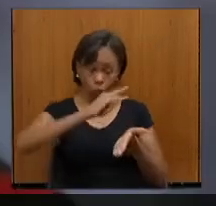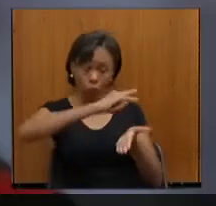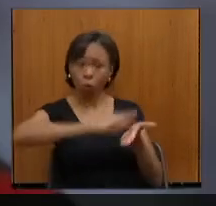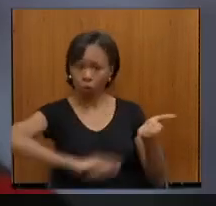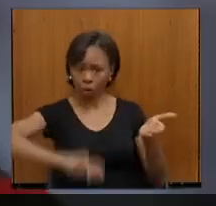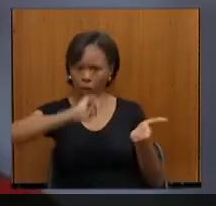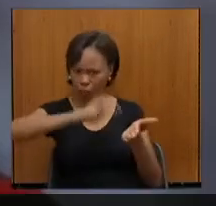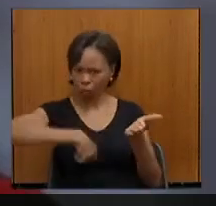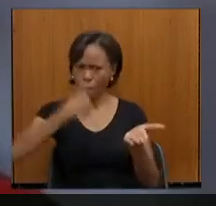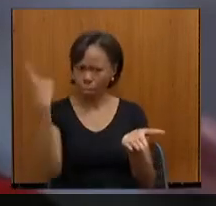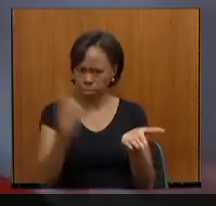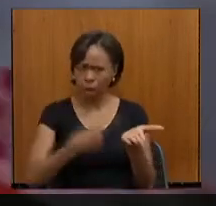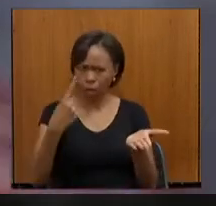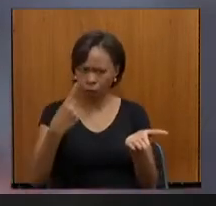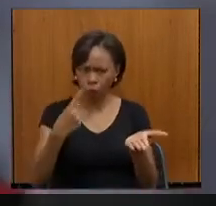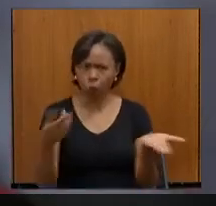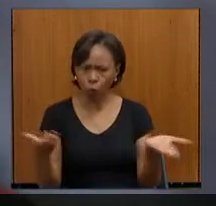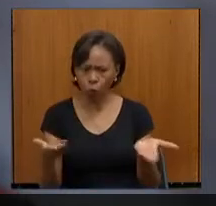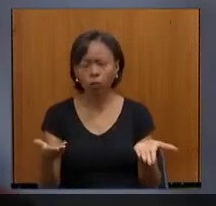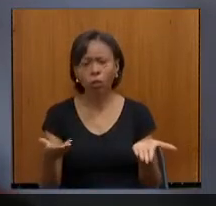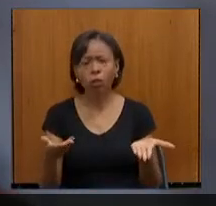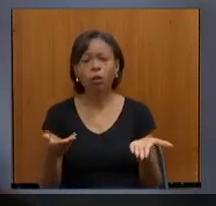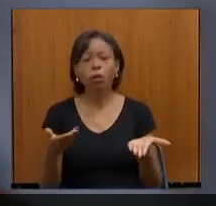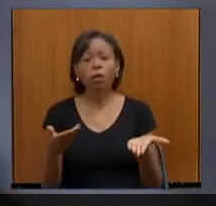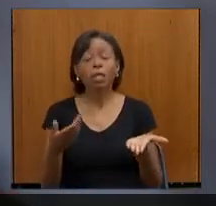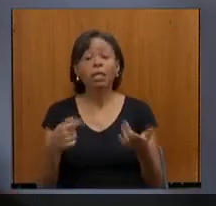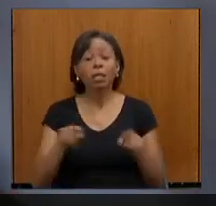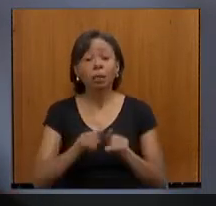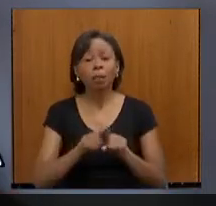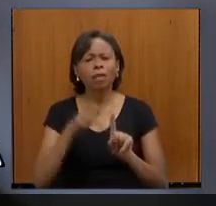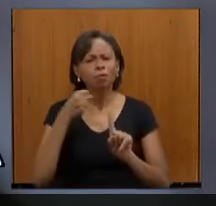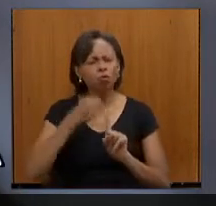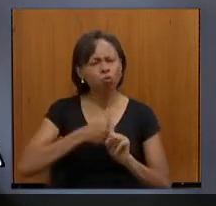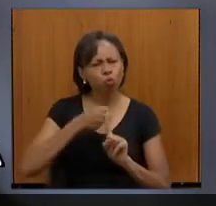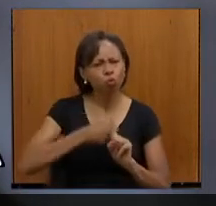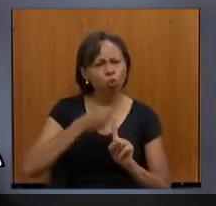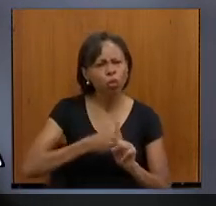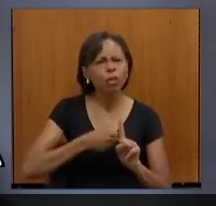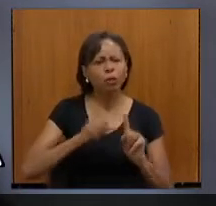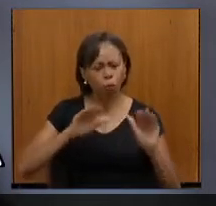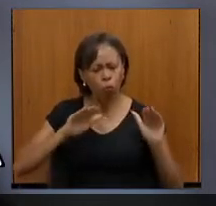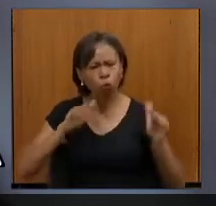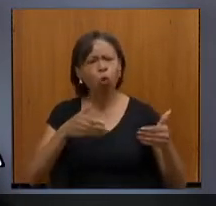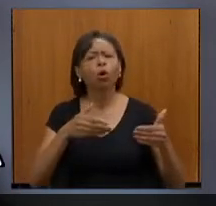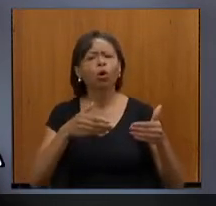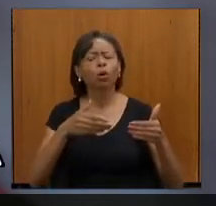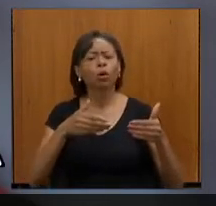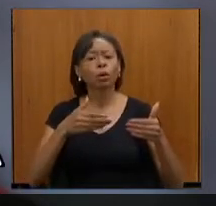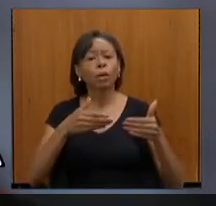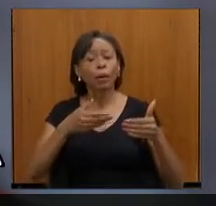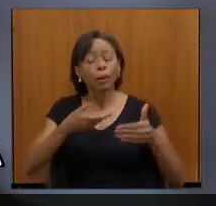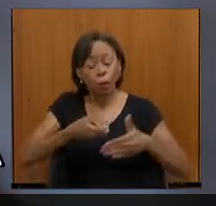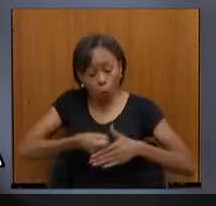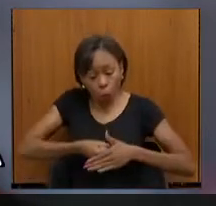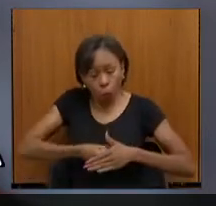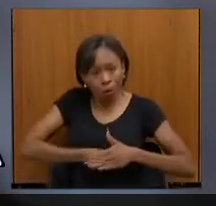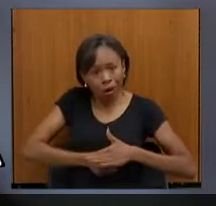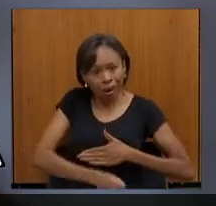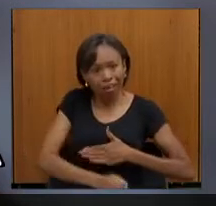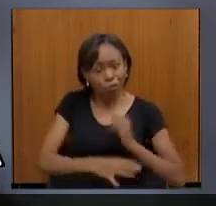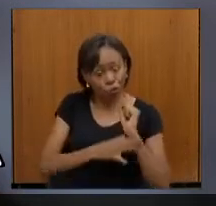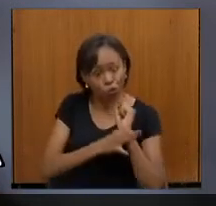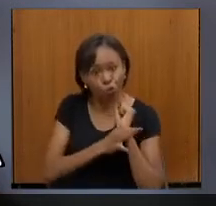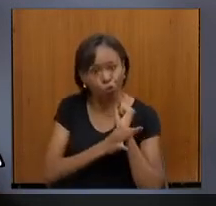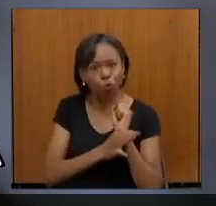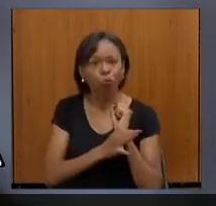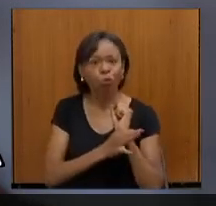e lutando para que o parto seja um procedimento seguro, né? No mês